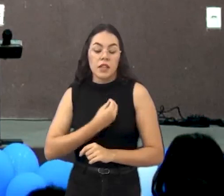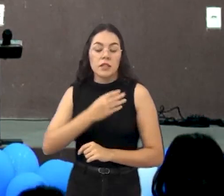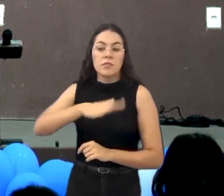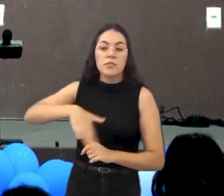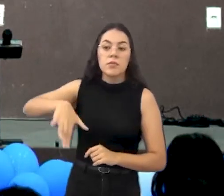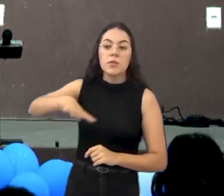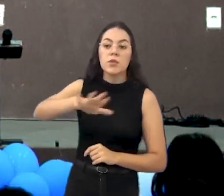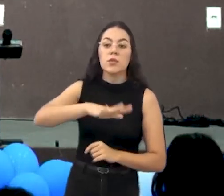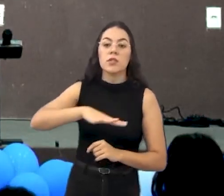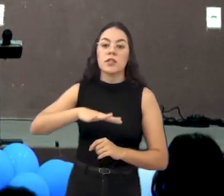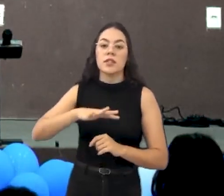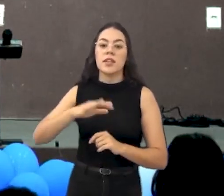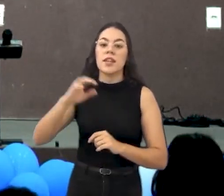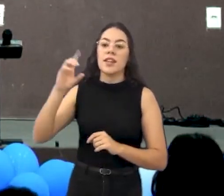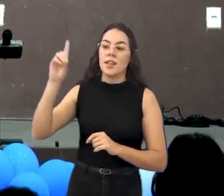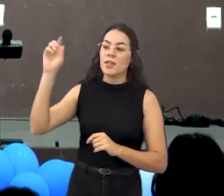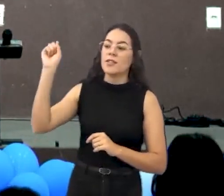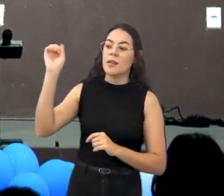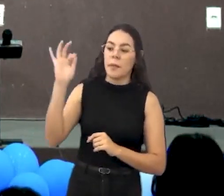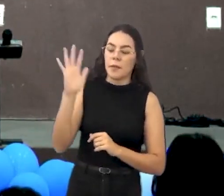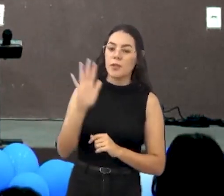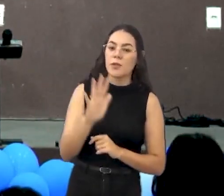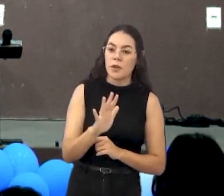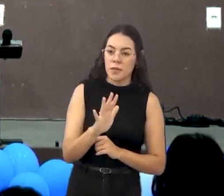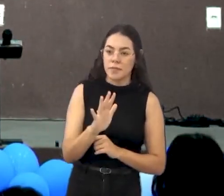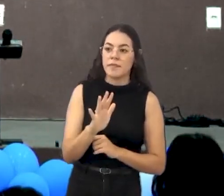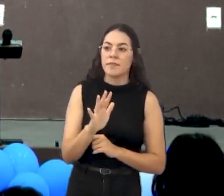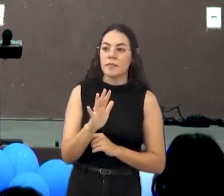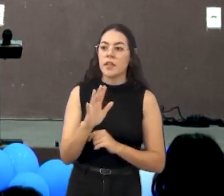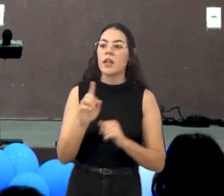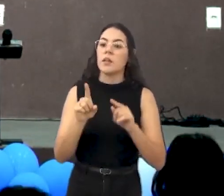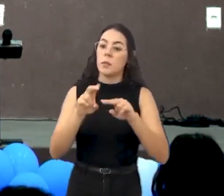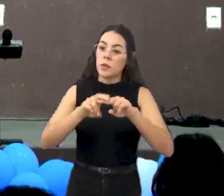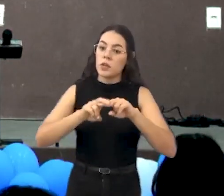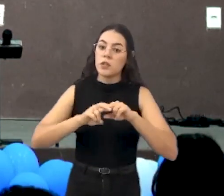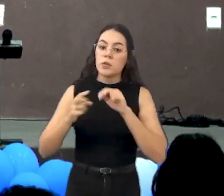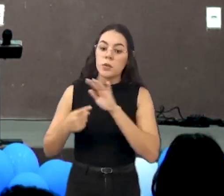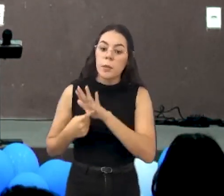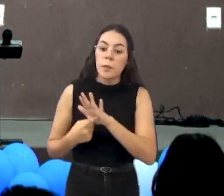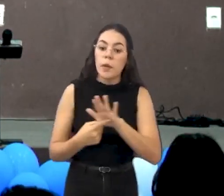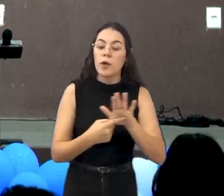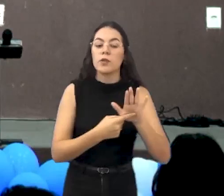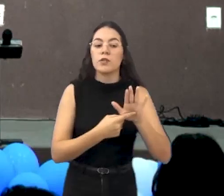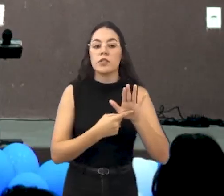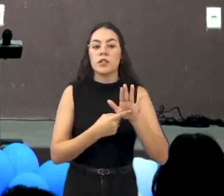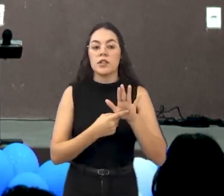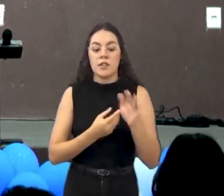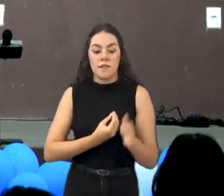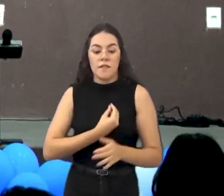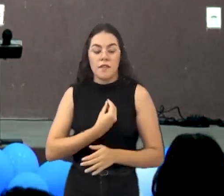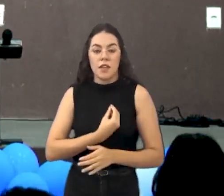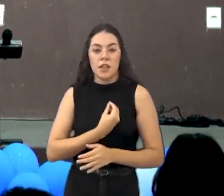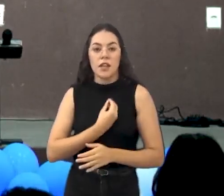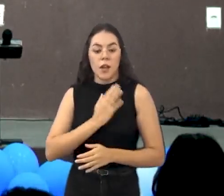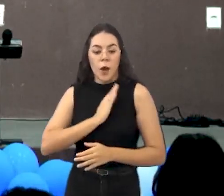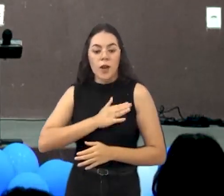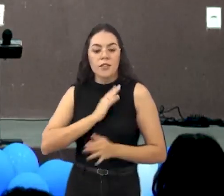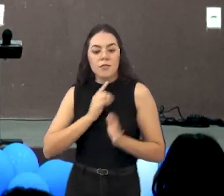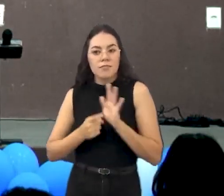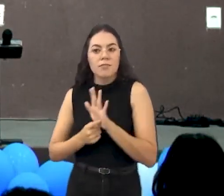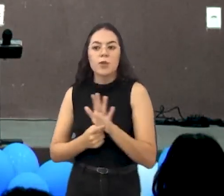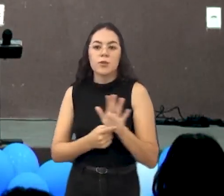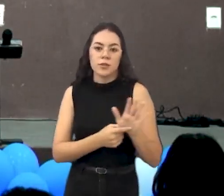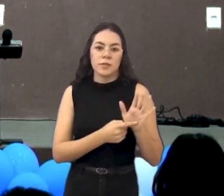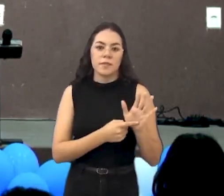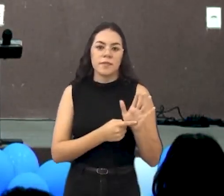que são abençoados por Deus e que por isso demonstram atitudes de vida e coração.